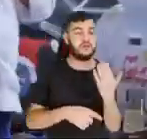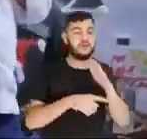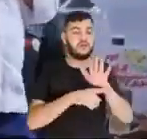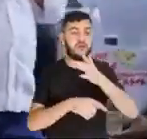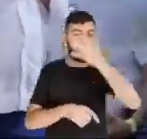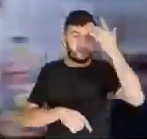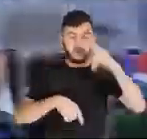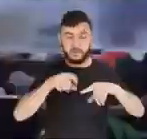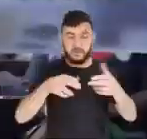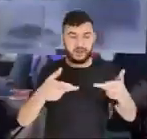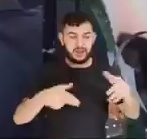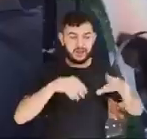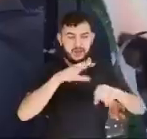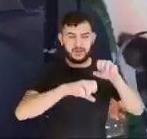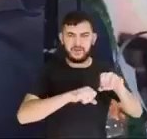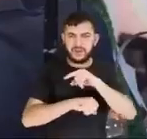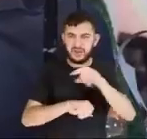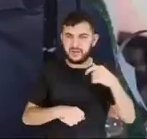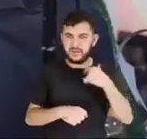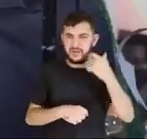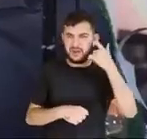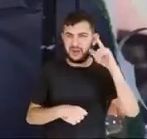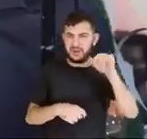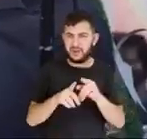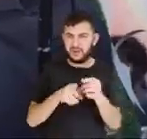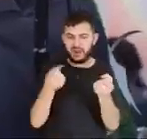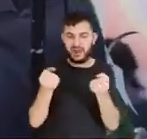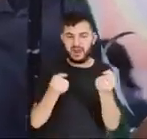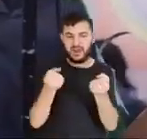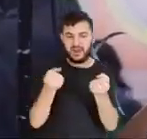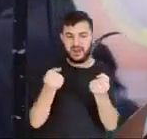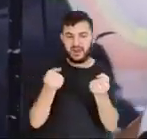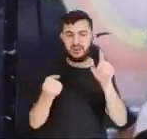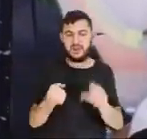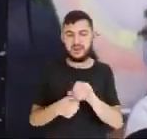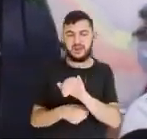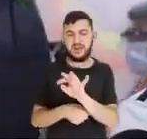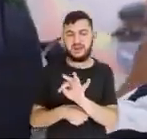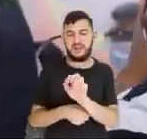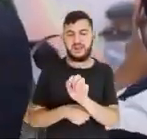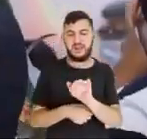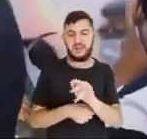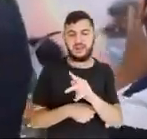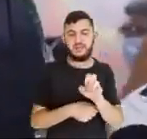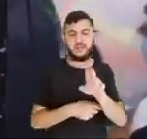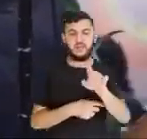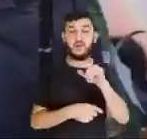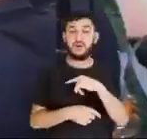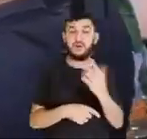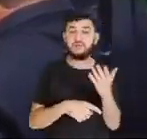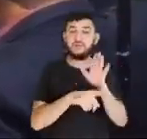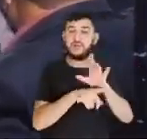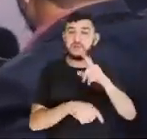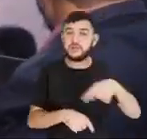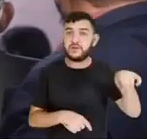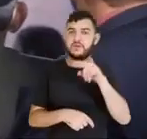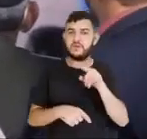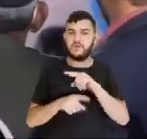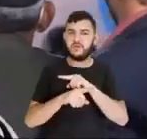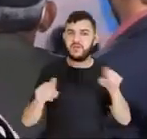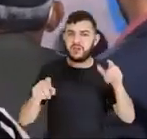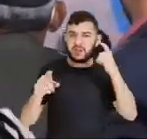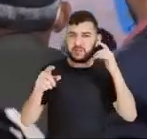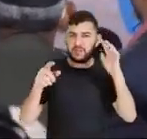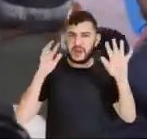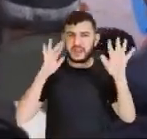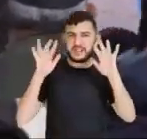o carrinho elétrico que a Itaipu, sabe, resolveu fazer para facilitar a vida de vocês. Não pense que foi as cooperativas